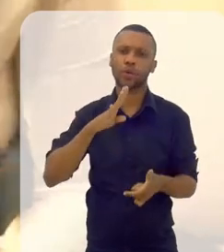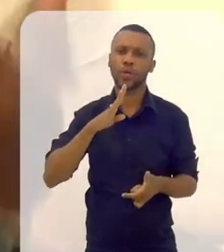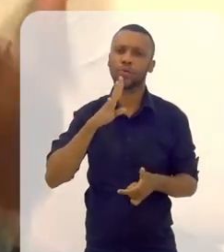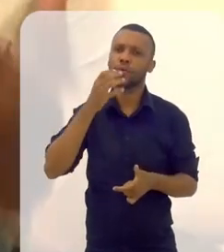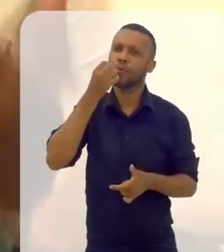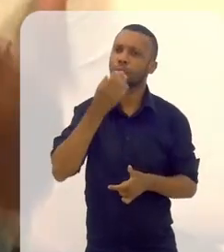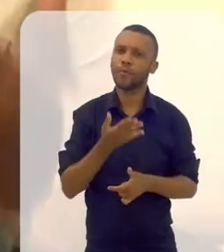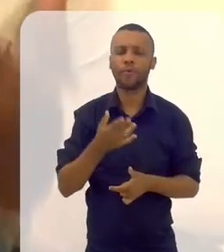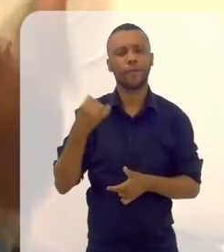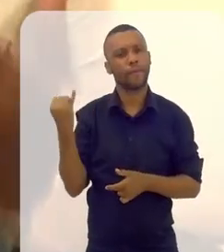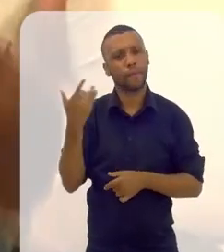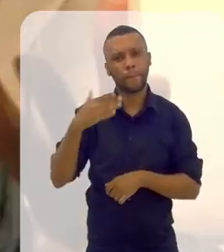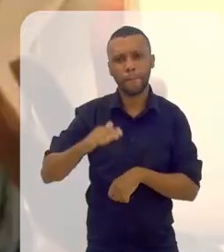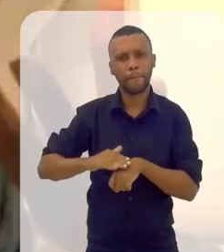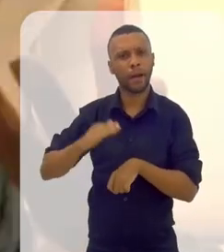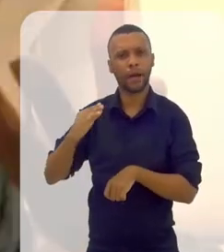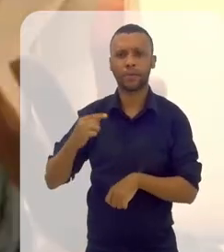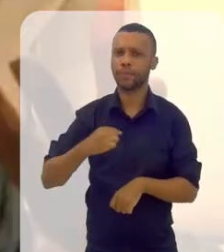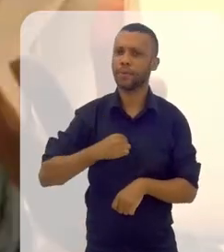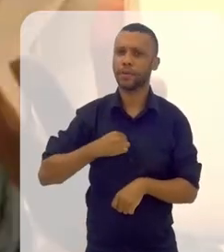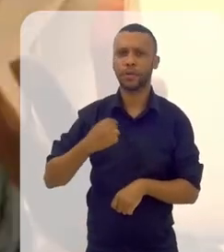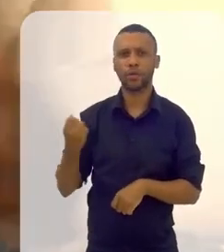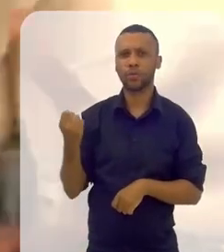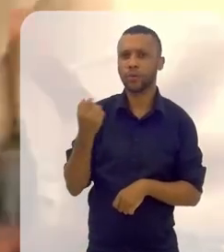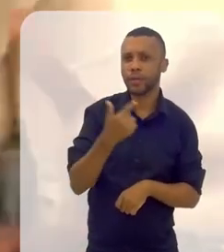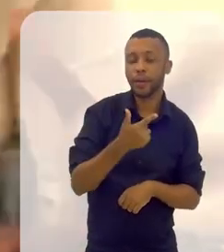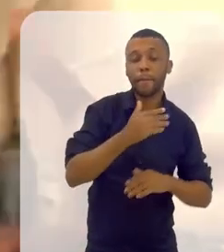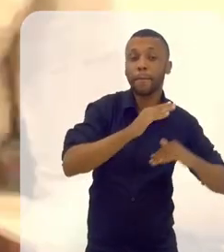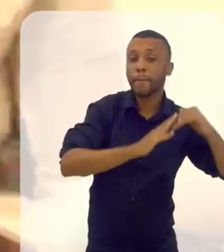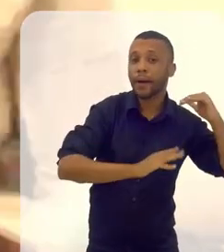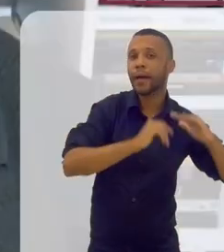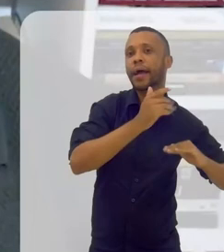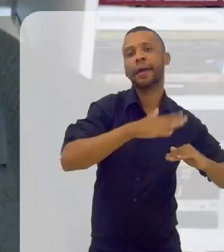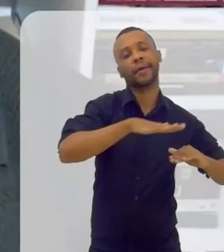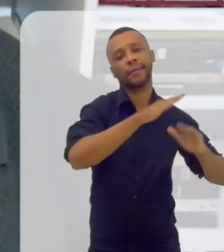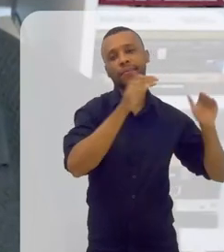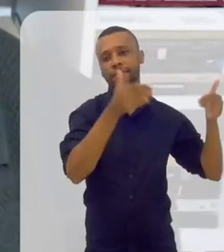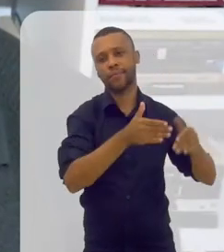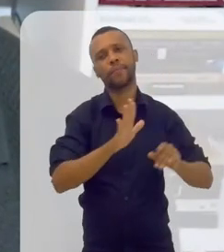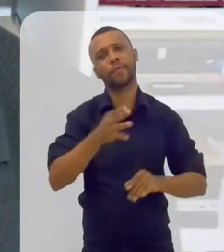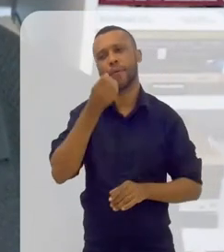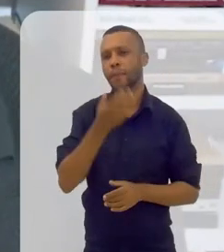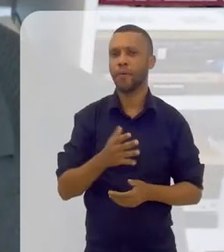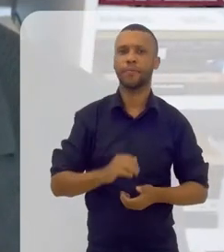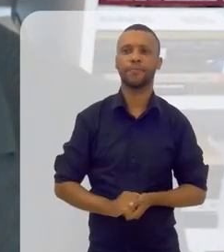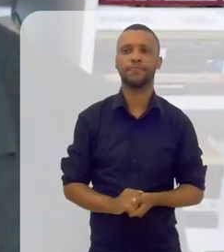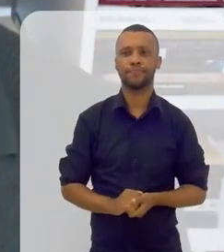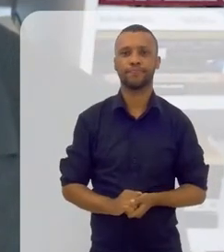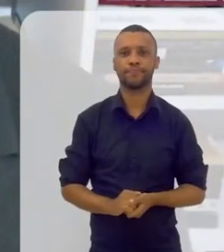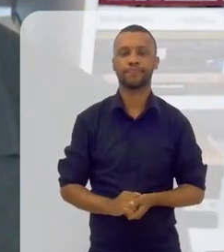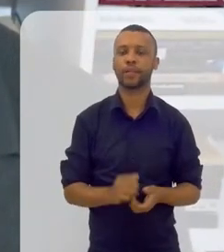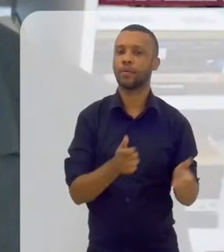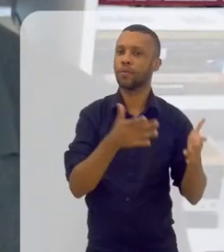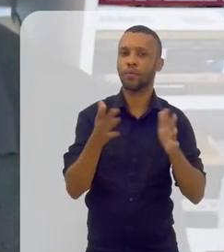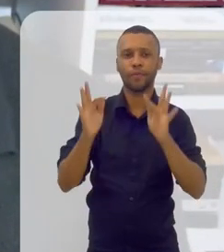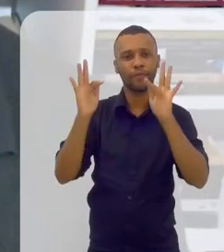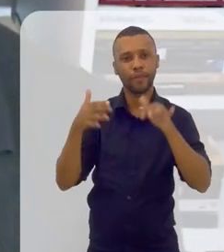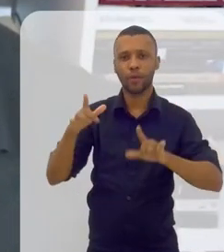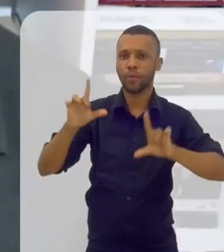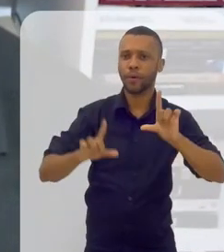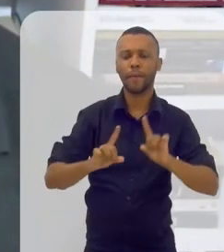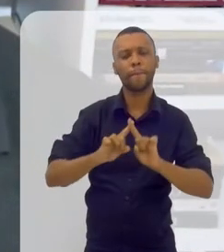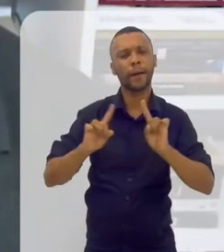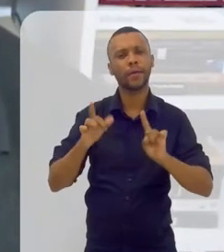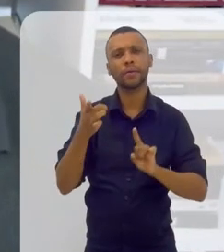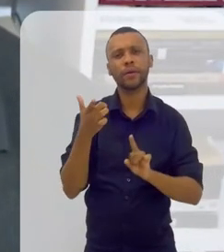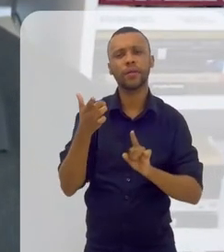bom. Eu acho que esse é mais importante para mim, assim, do que para a carreira, mas foi bacana. Nós estamos chegando ao final do programa, mas eu